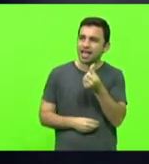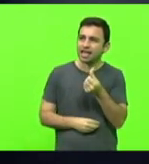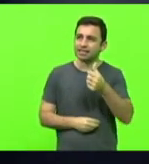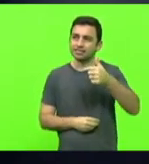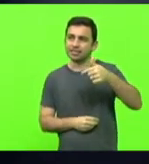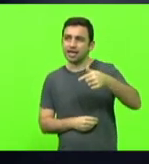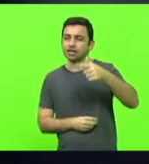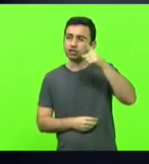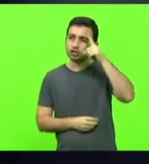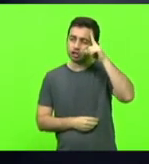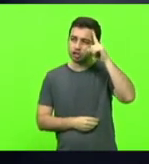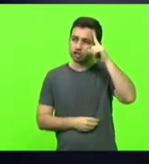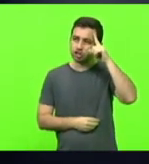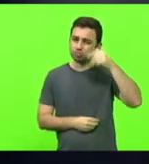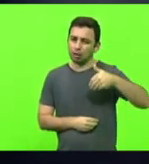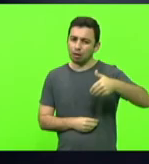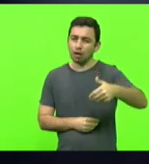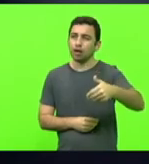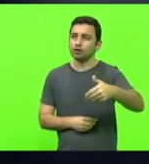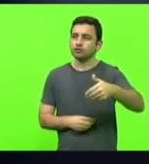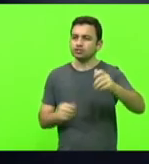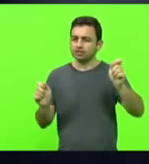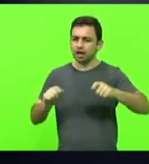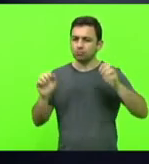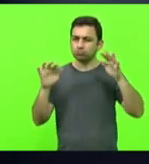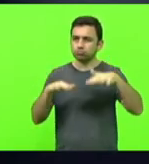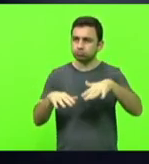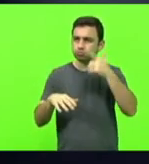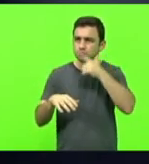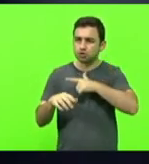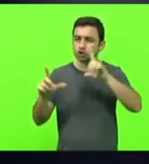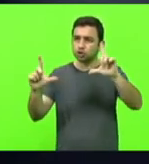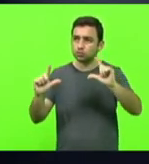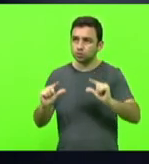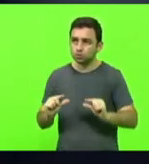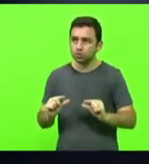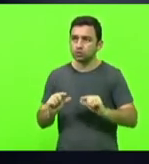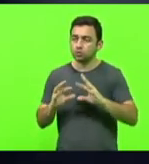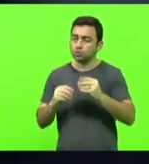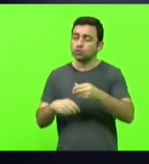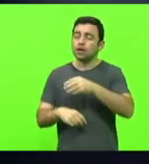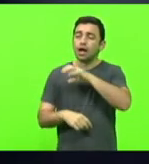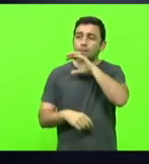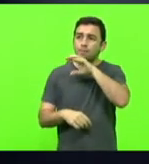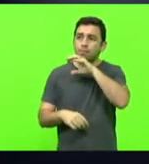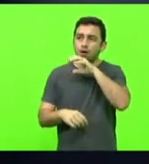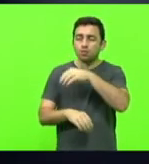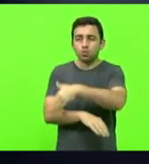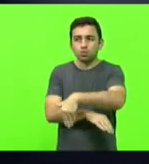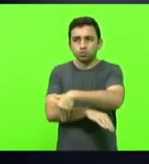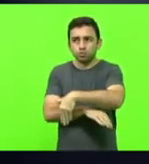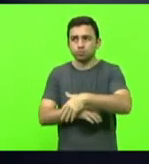6, 7 dias, para que a gente possa fazer esse grande mutirão e reduzir o número de população dos animais que estão na rua. Obrigado, presidente.